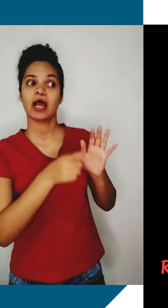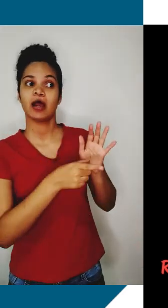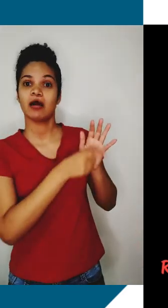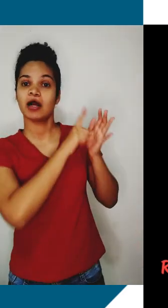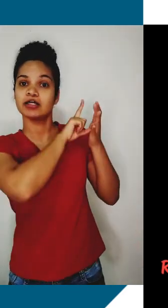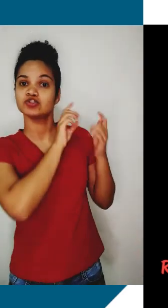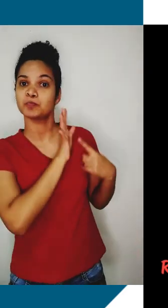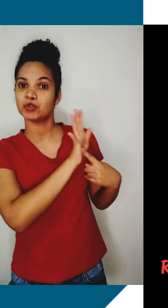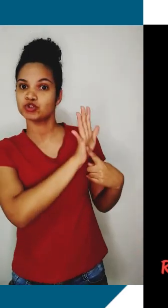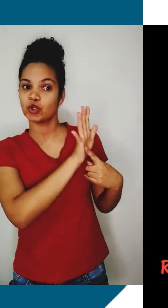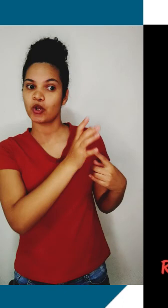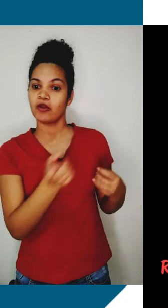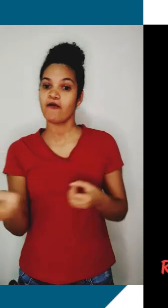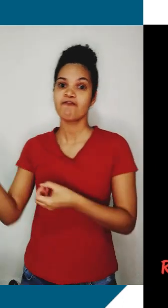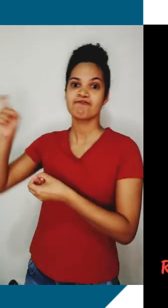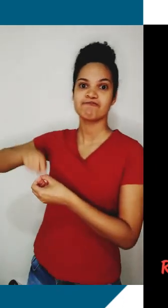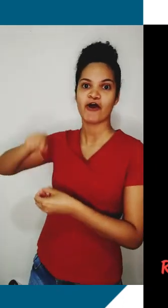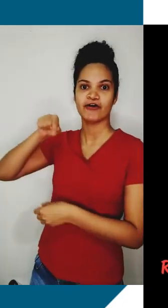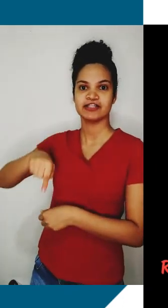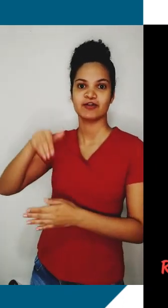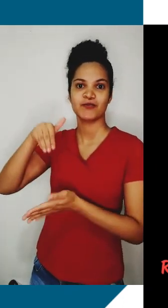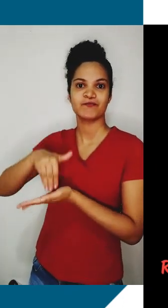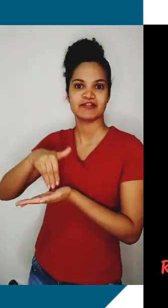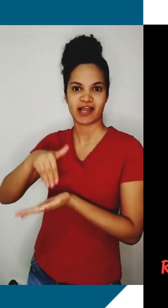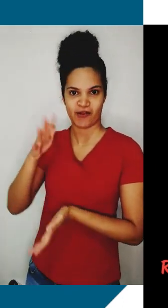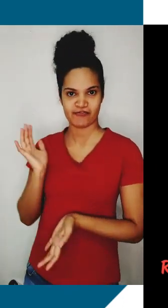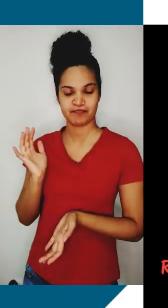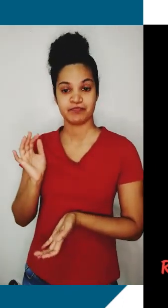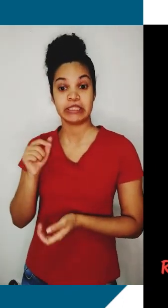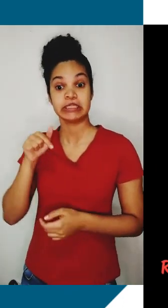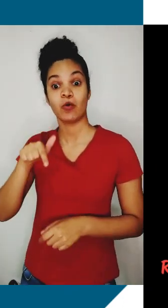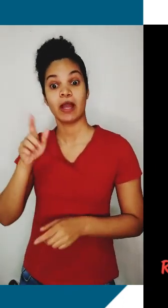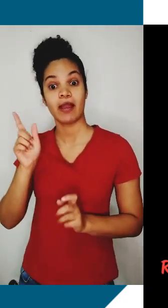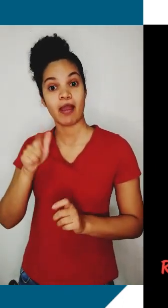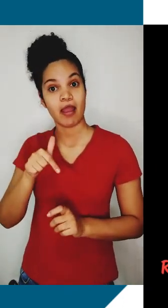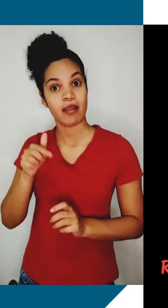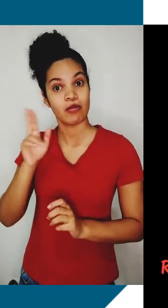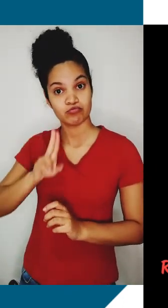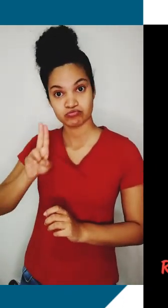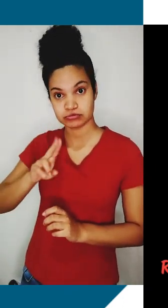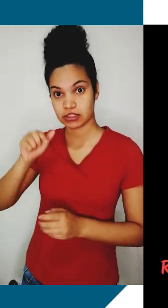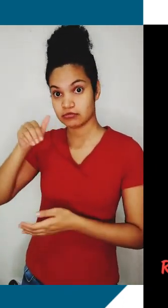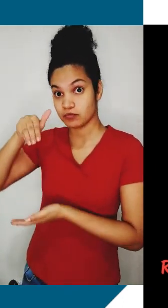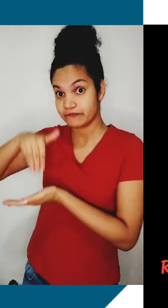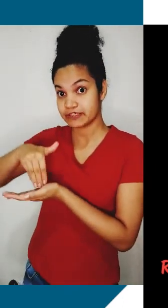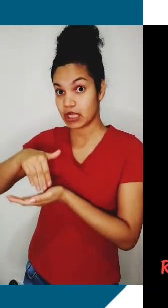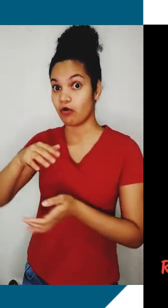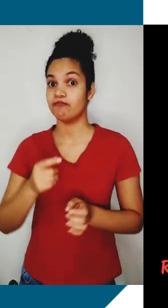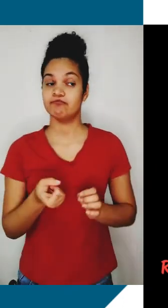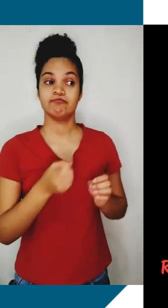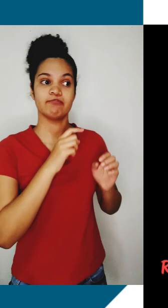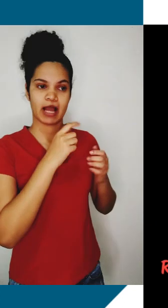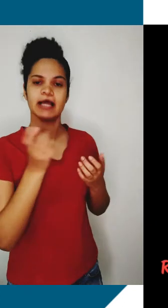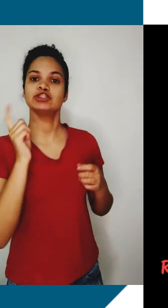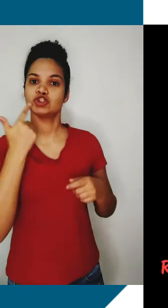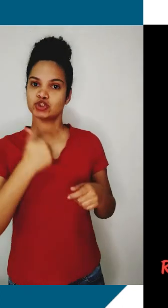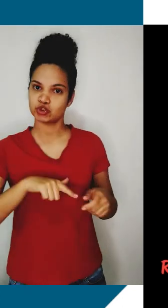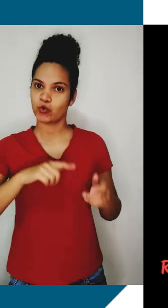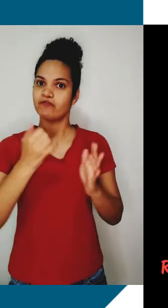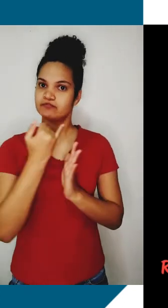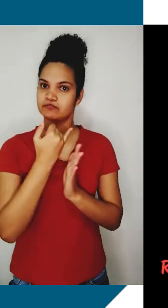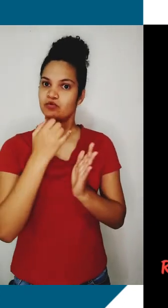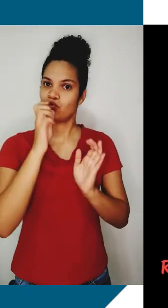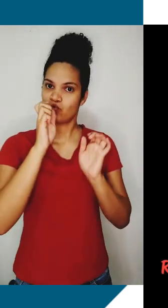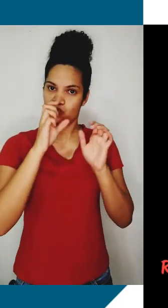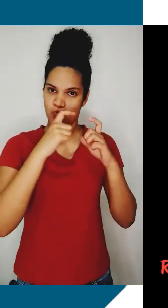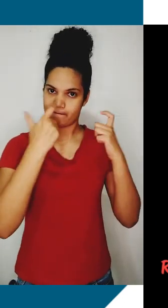texto. Percebam aqui que a retomada, ela é no desfecho criativo. Você vai fazer a retomada da sua tese, né, no início, e